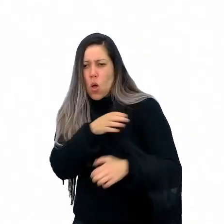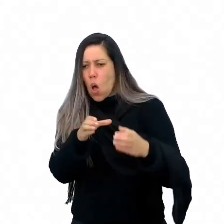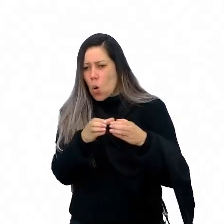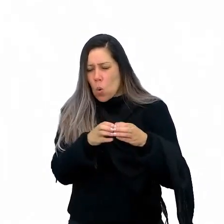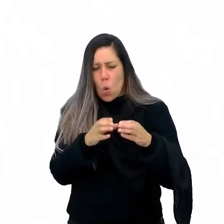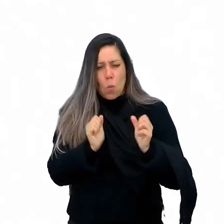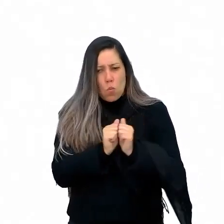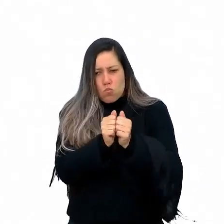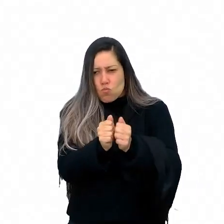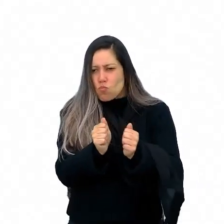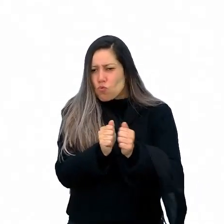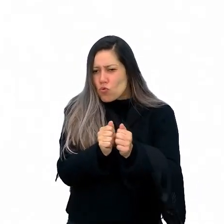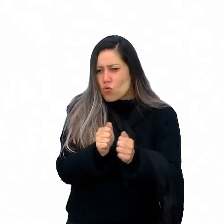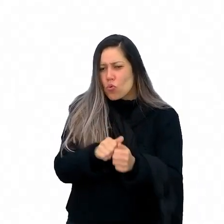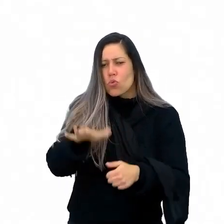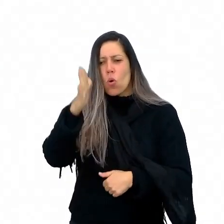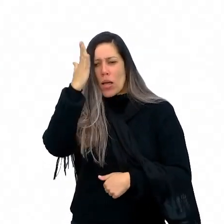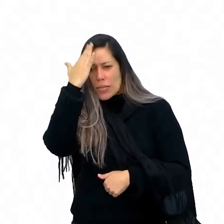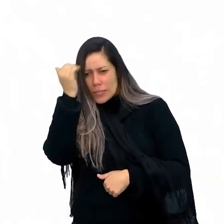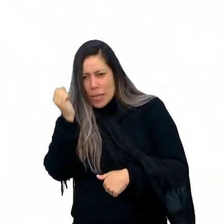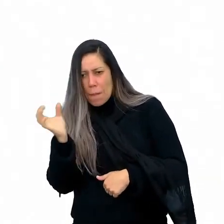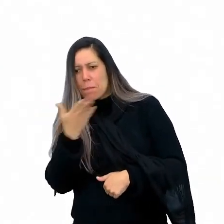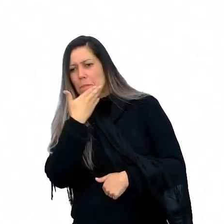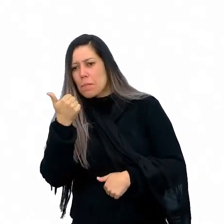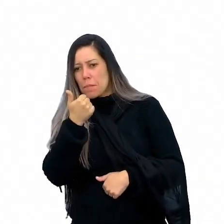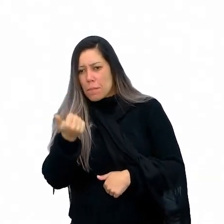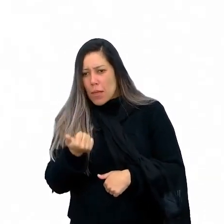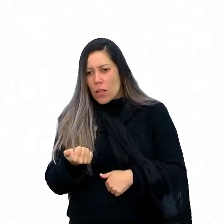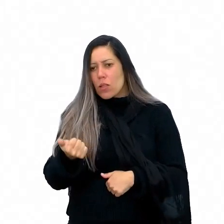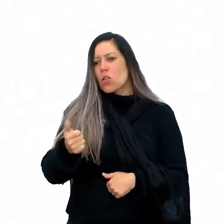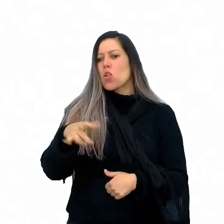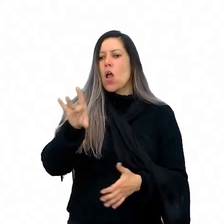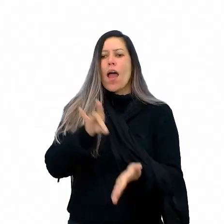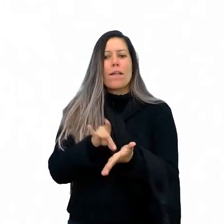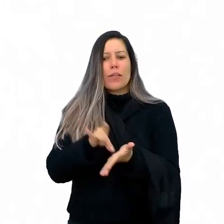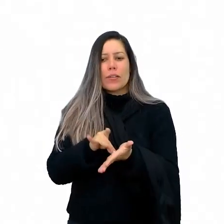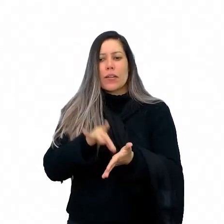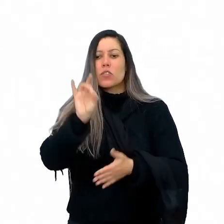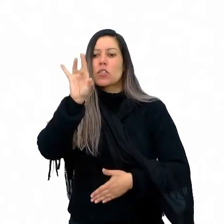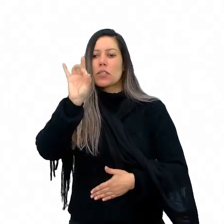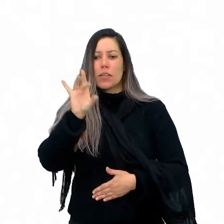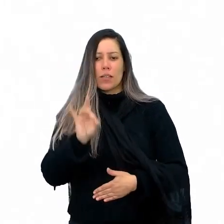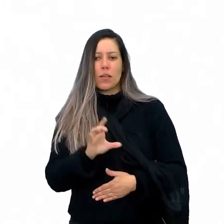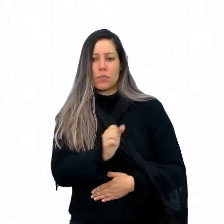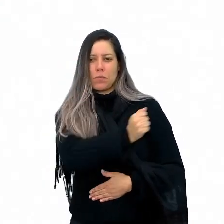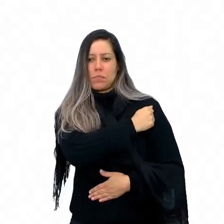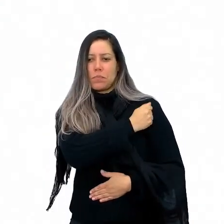conhece melhor do que ninguém a realidade de cada um deles, tá bem? Então,